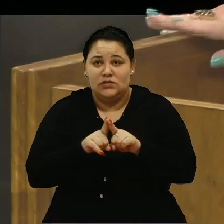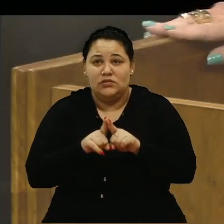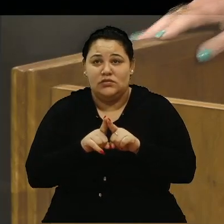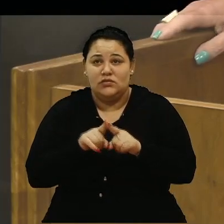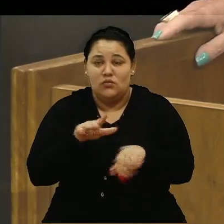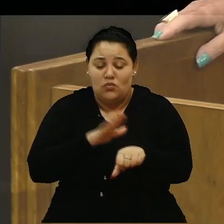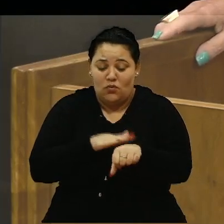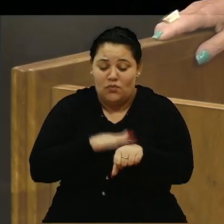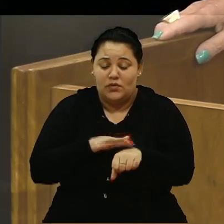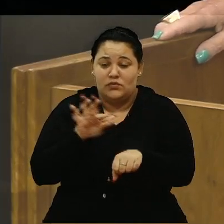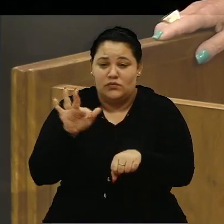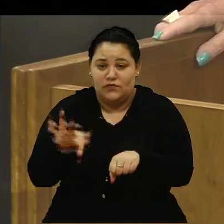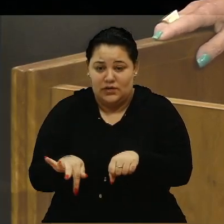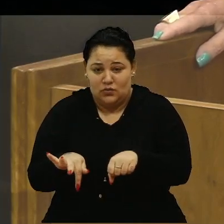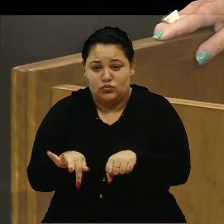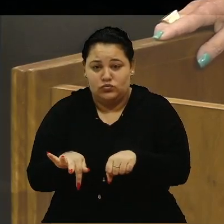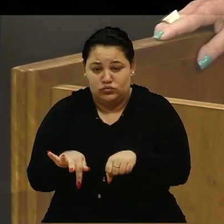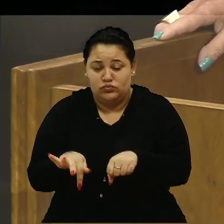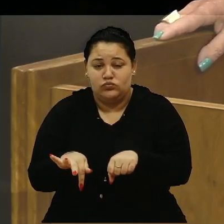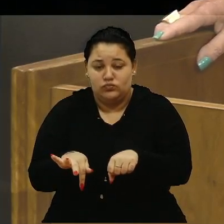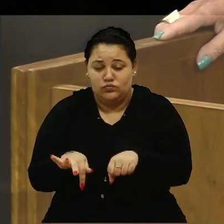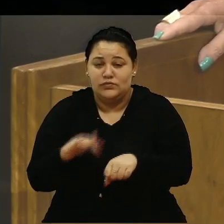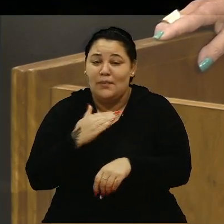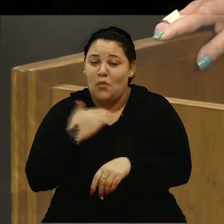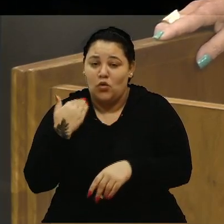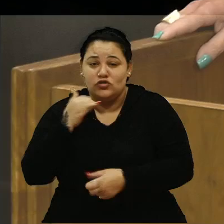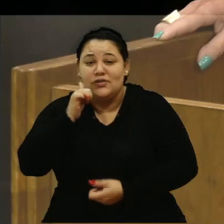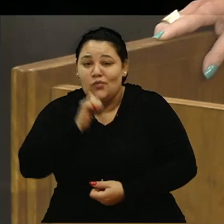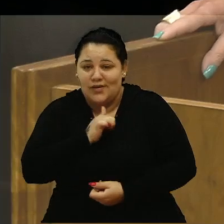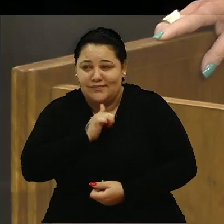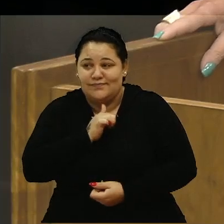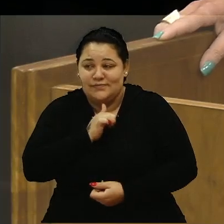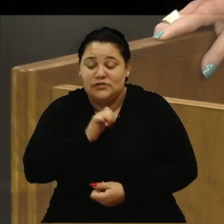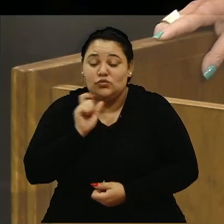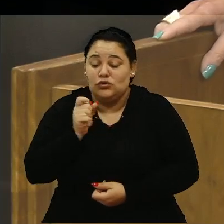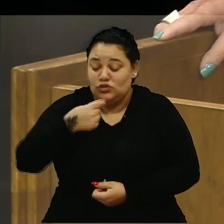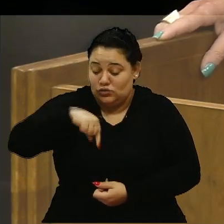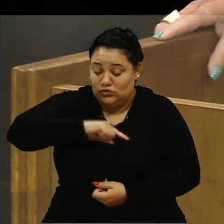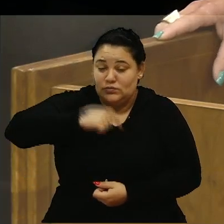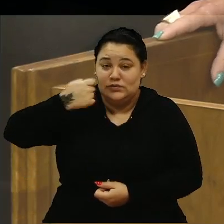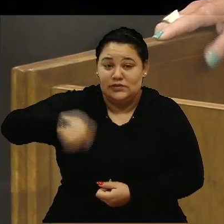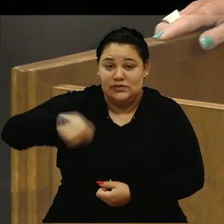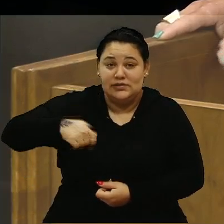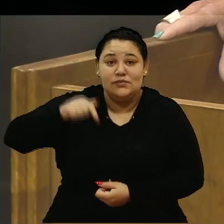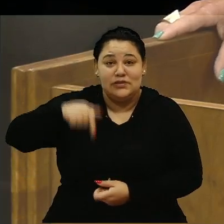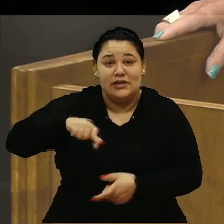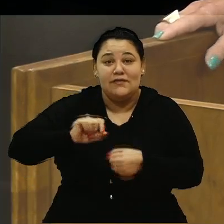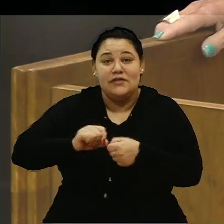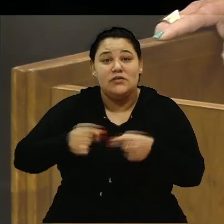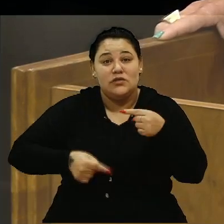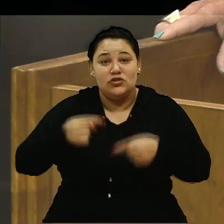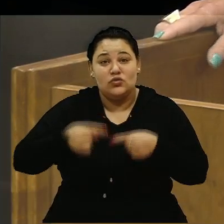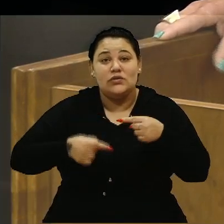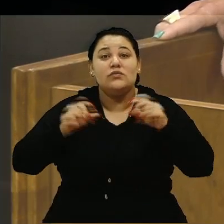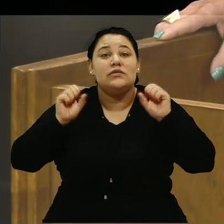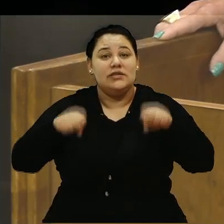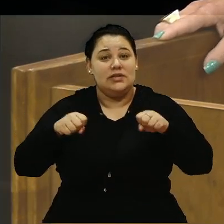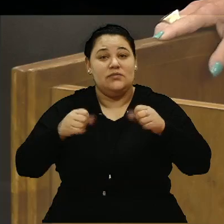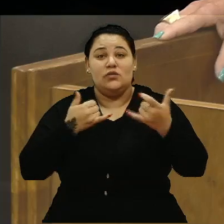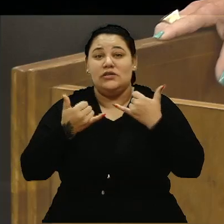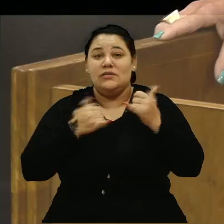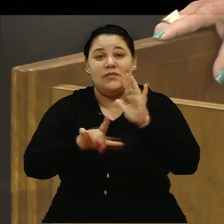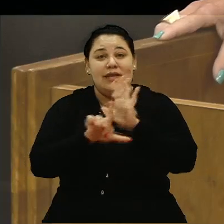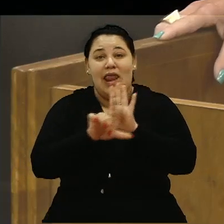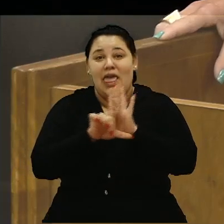do feminicídio. Então, o que nós precisamos aqui é fazer o debate, sim, por exemplo, da Lei Maria da